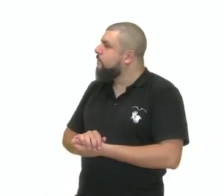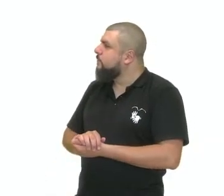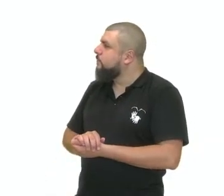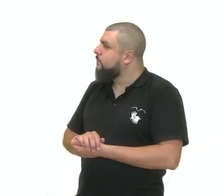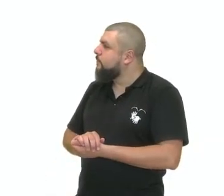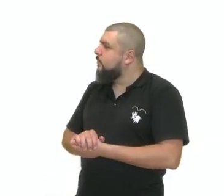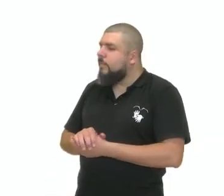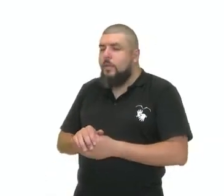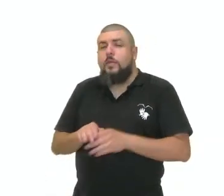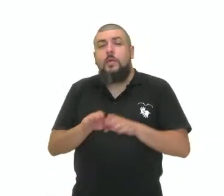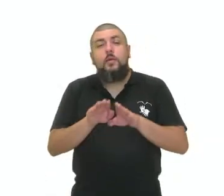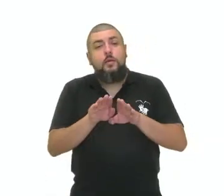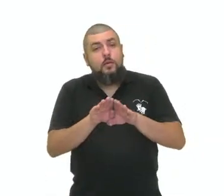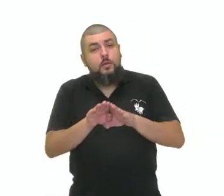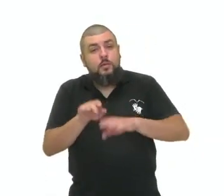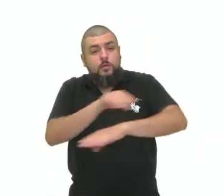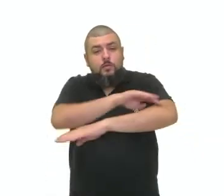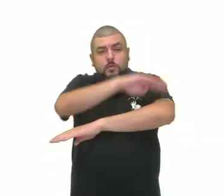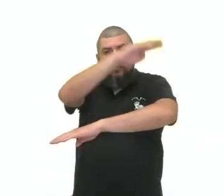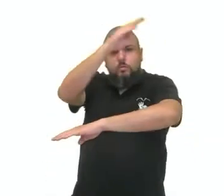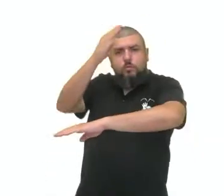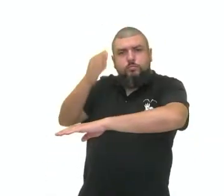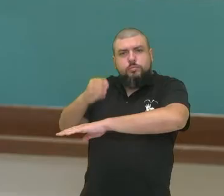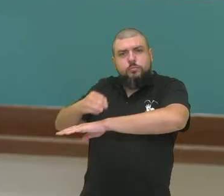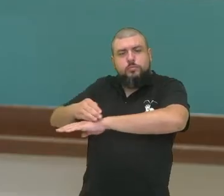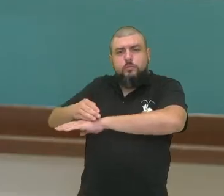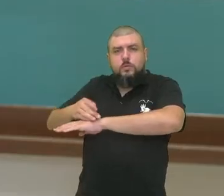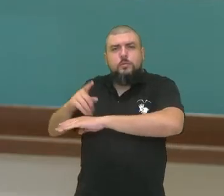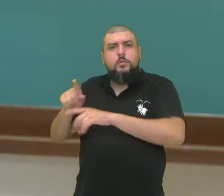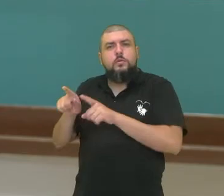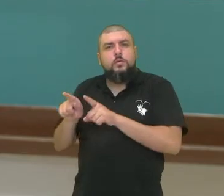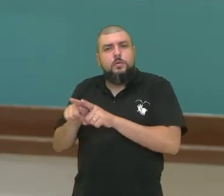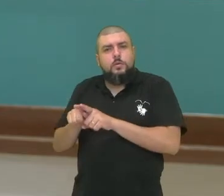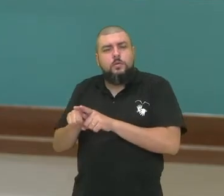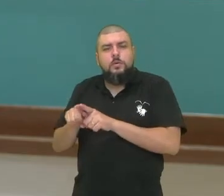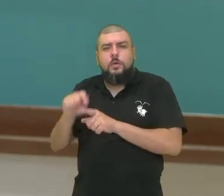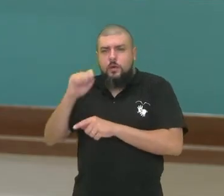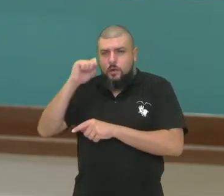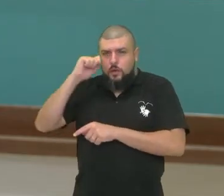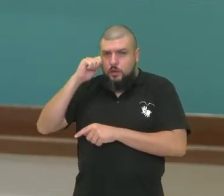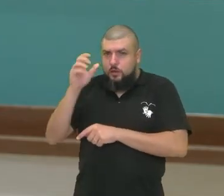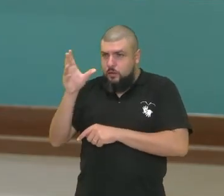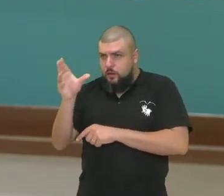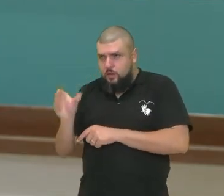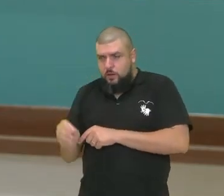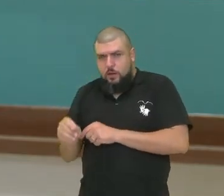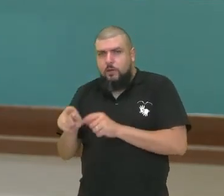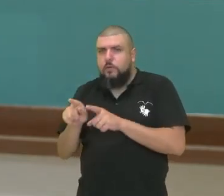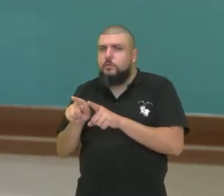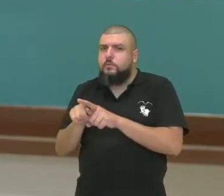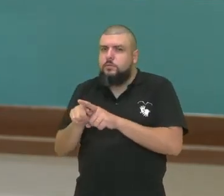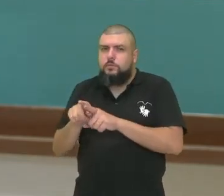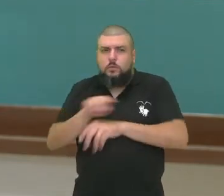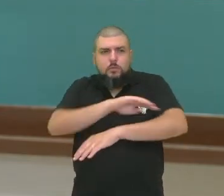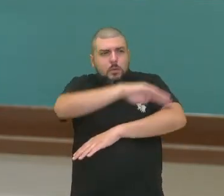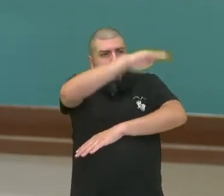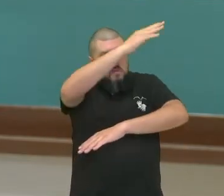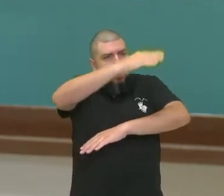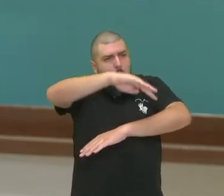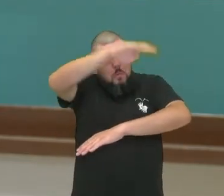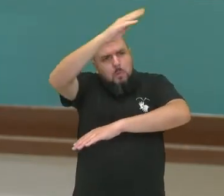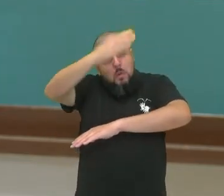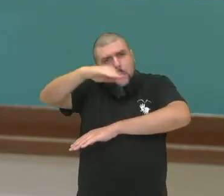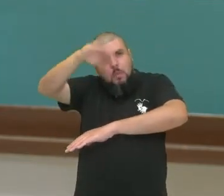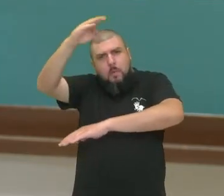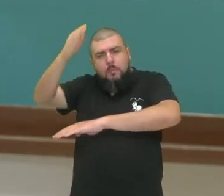relevo, geralmente estão em planaltos, tá bom? Então, na África também temos cadeias de montanhas que a gente vai ver aí também. Muito